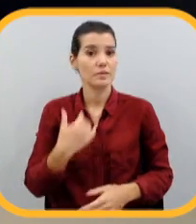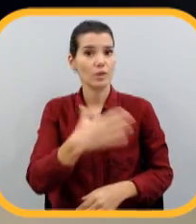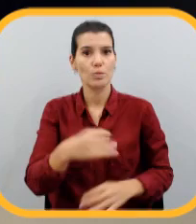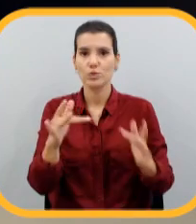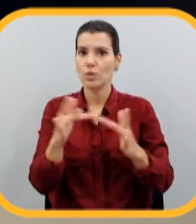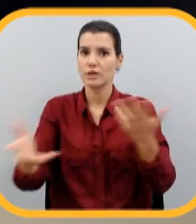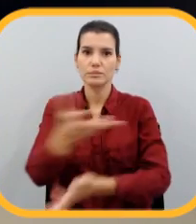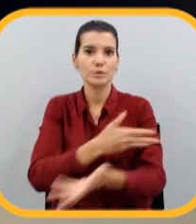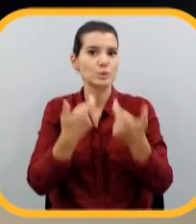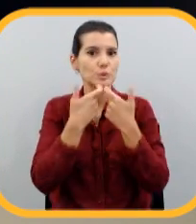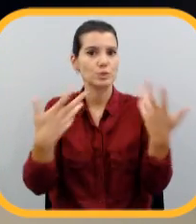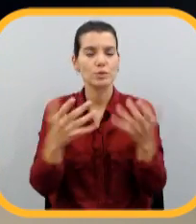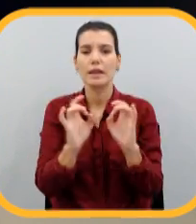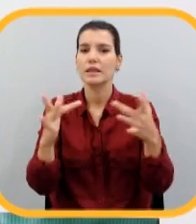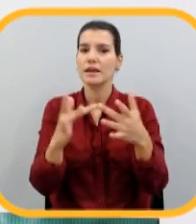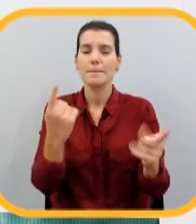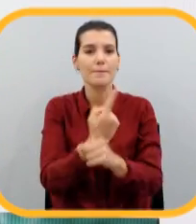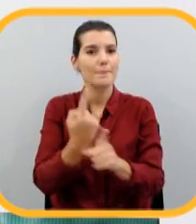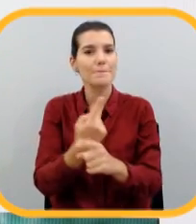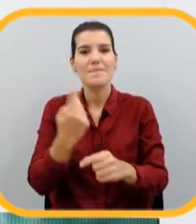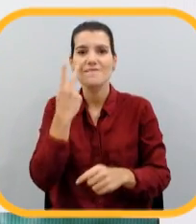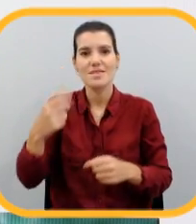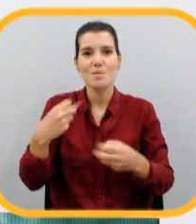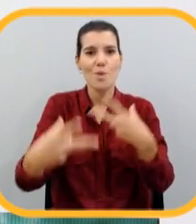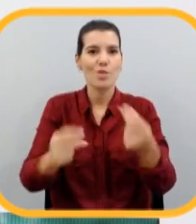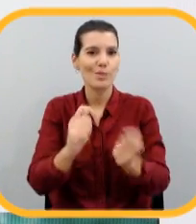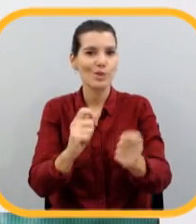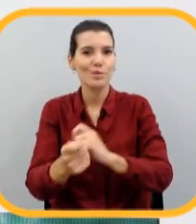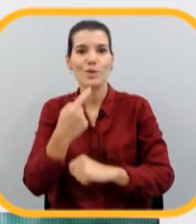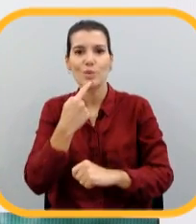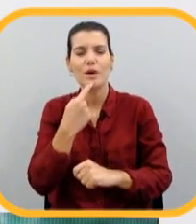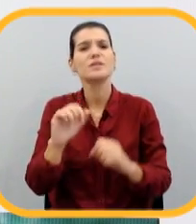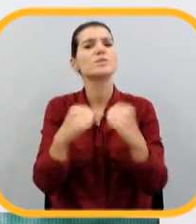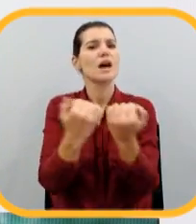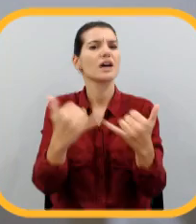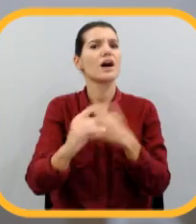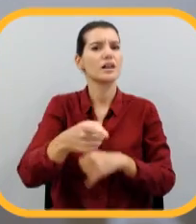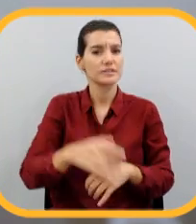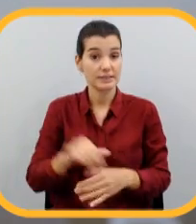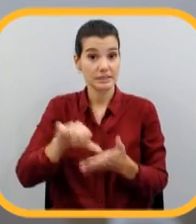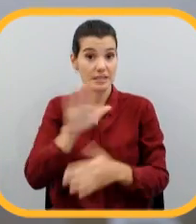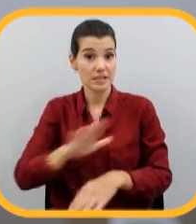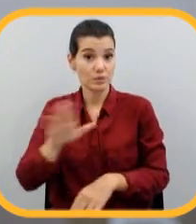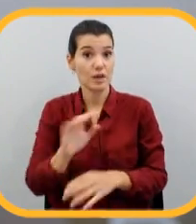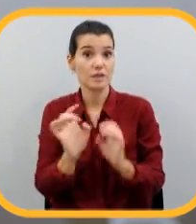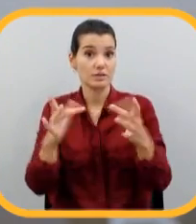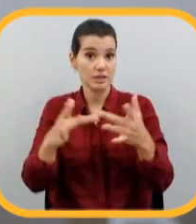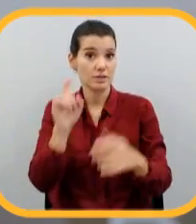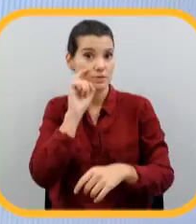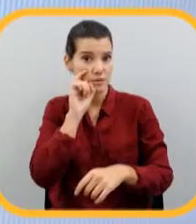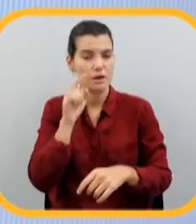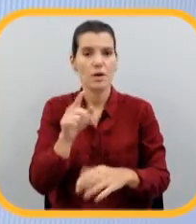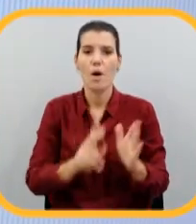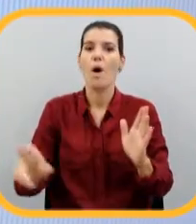Num mundo altamente conectado, onde a internet transforma muitos aspectos da vida moderna, quais os riscos para a sociedade? O Centro Nacional de